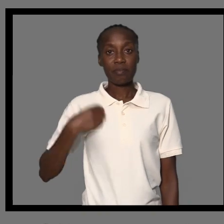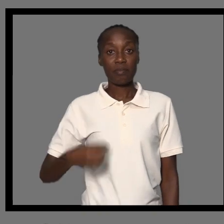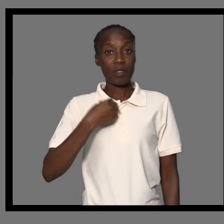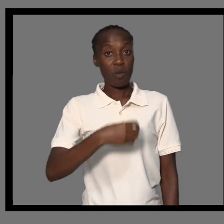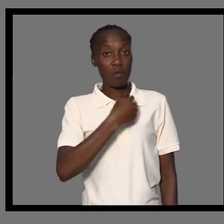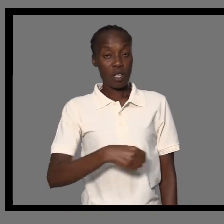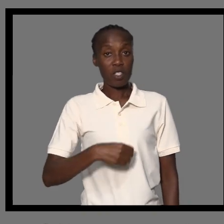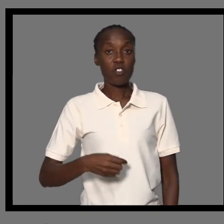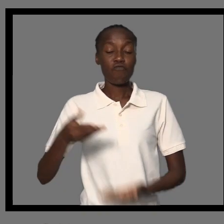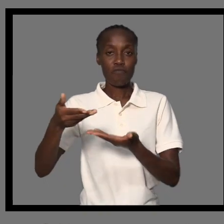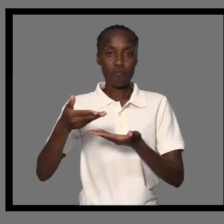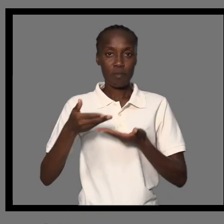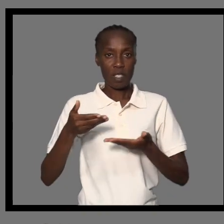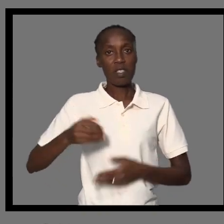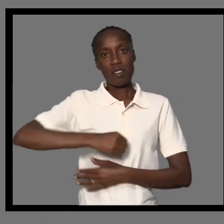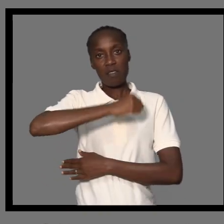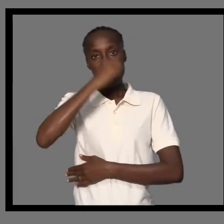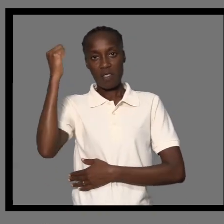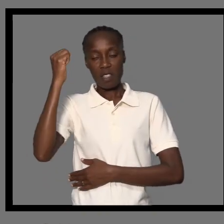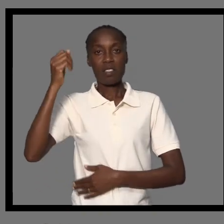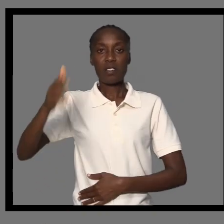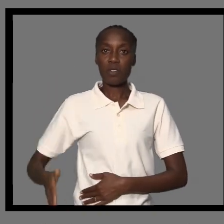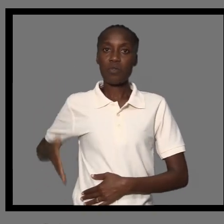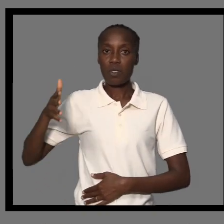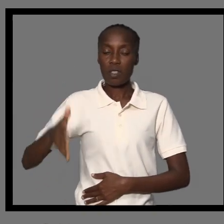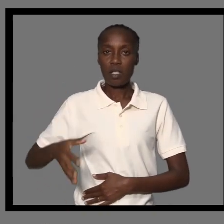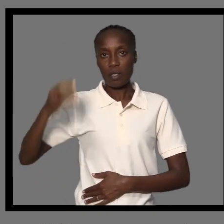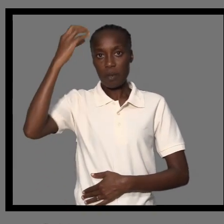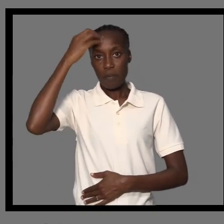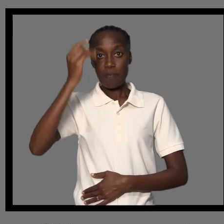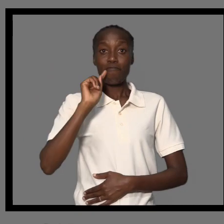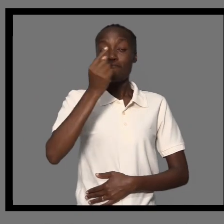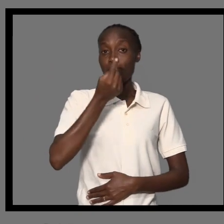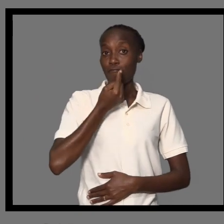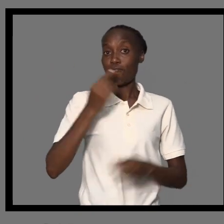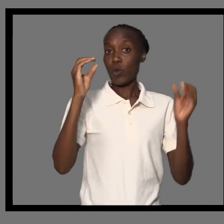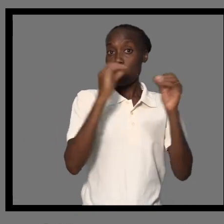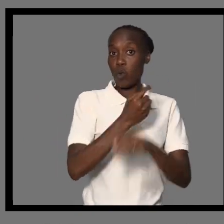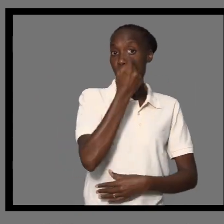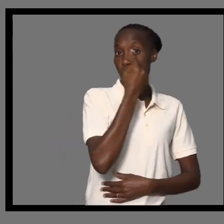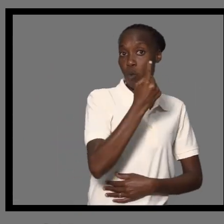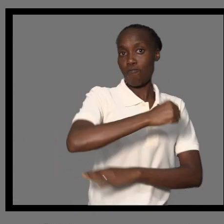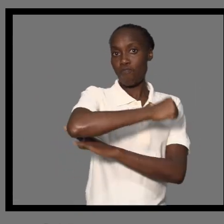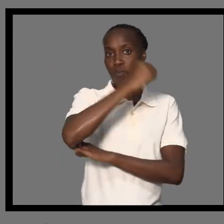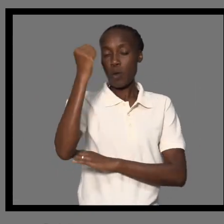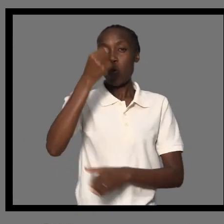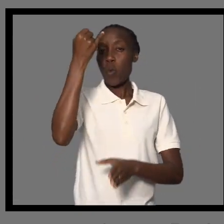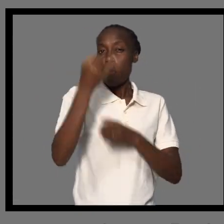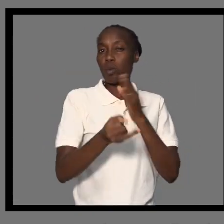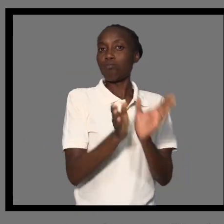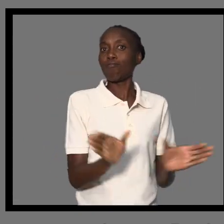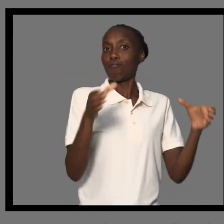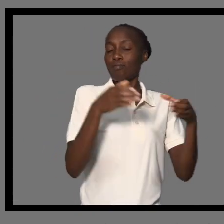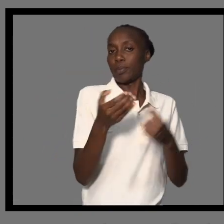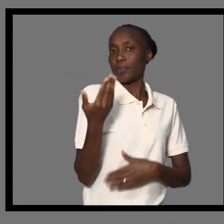O Machacan recebeu e venceu o Ferroverde Maputo por uma bola sem resposta na última jornada do Moçambola,